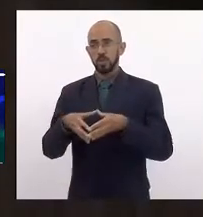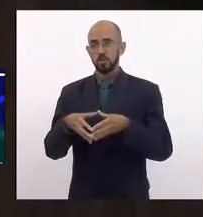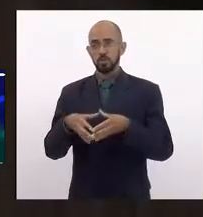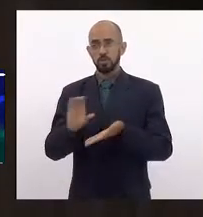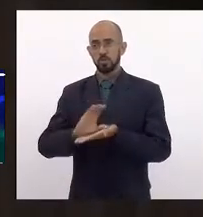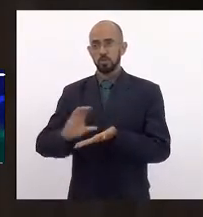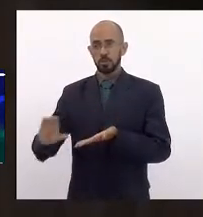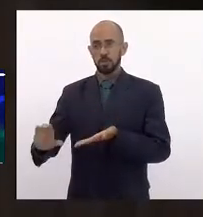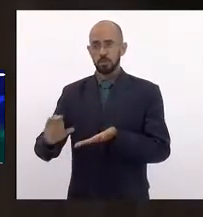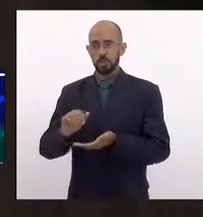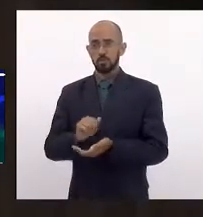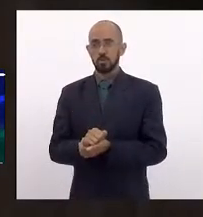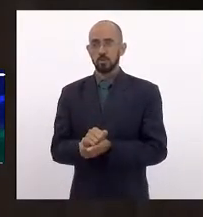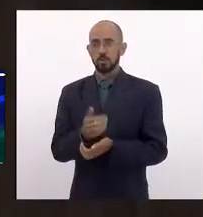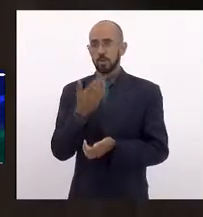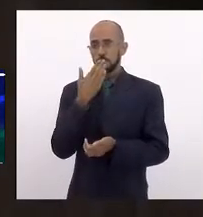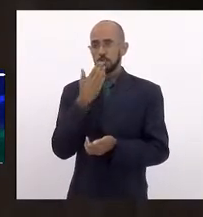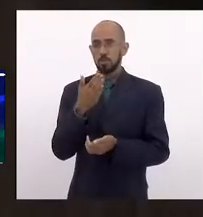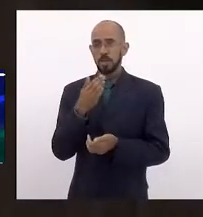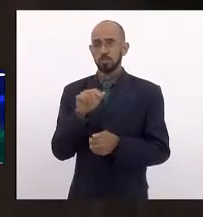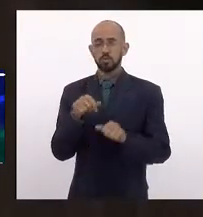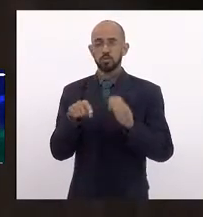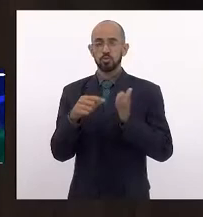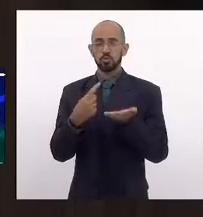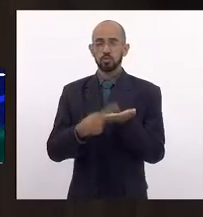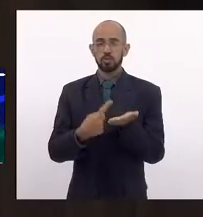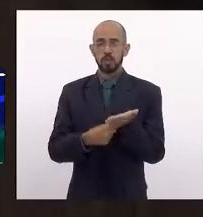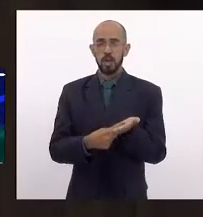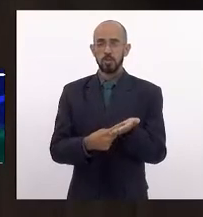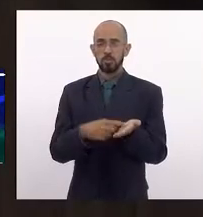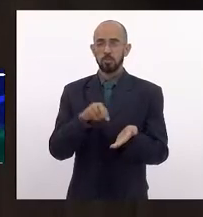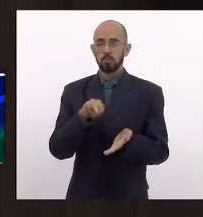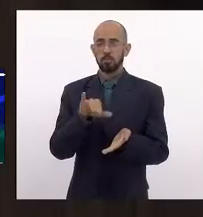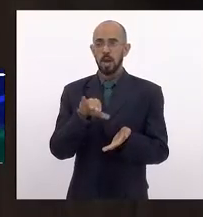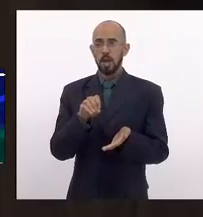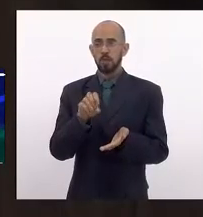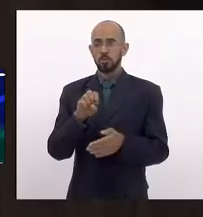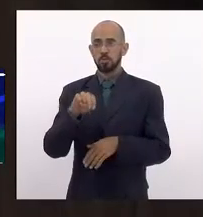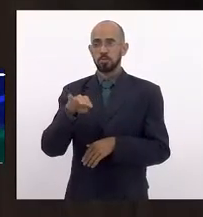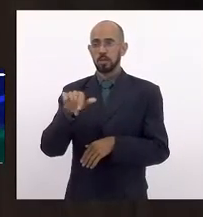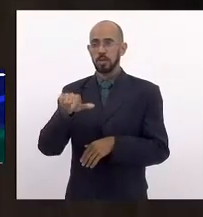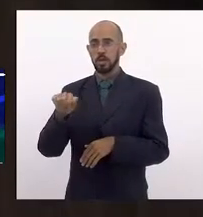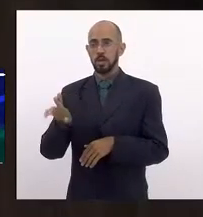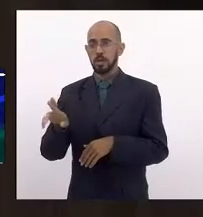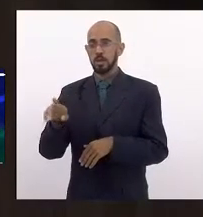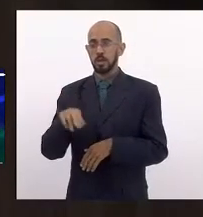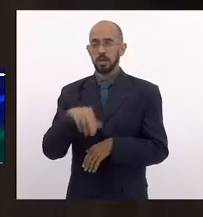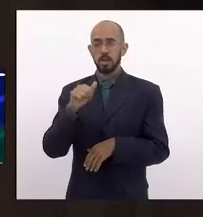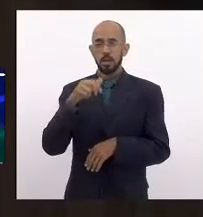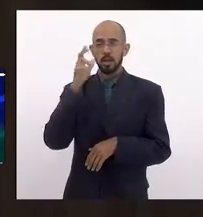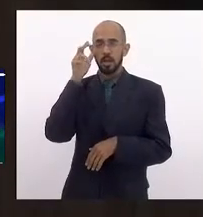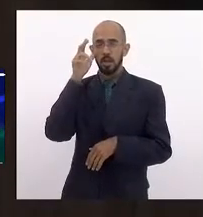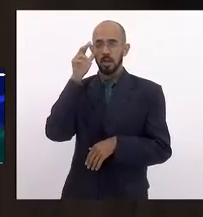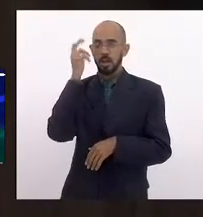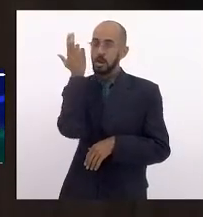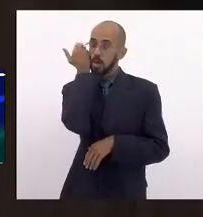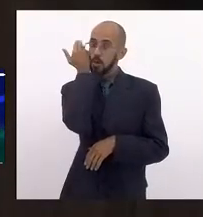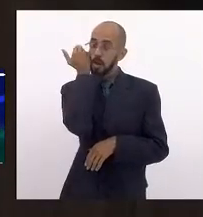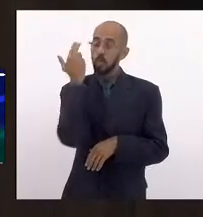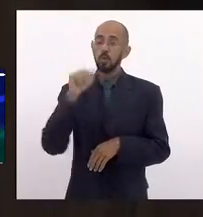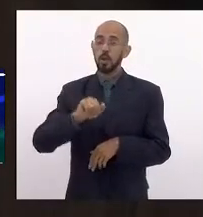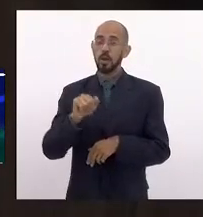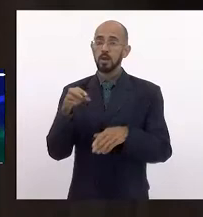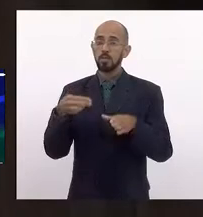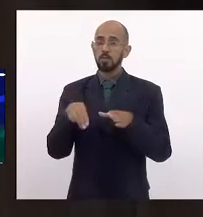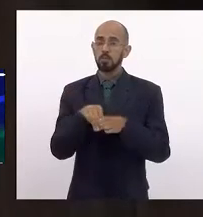de orçamento com foco nos termos regimentais ser executados Marcus Miller matemática achei com Anderson Moraes Eliomar Coelho zeidan Luiz